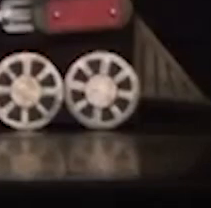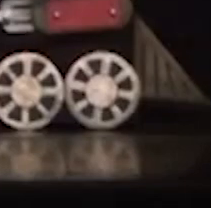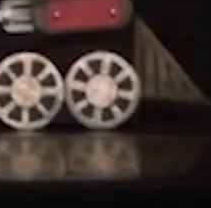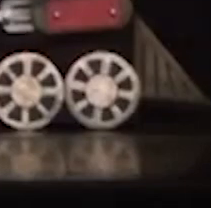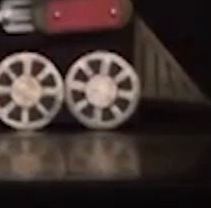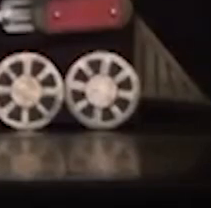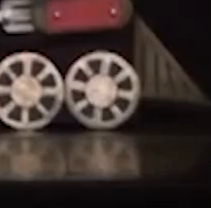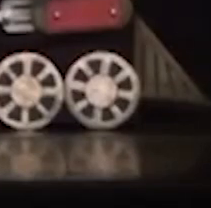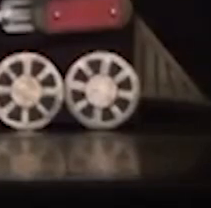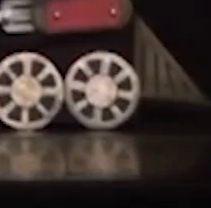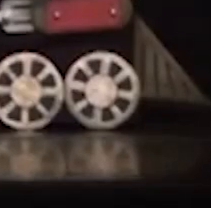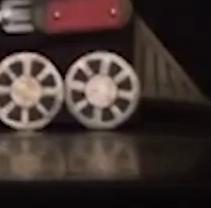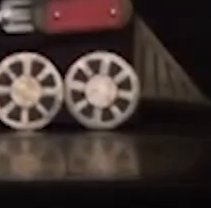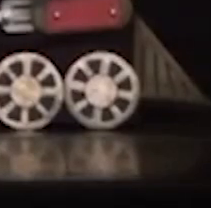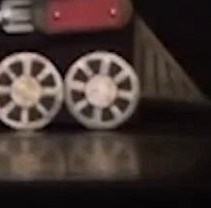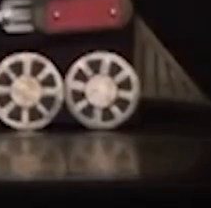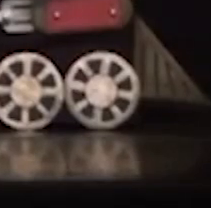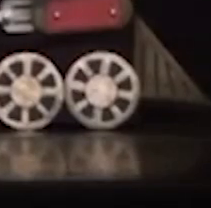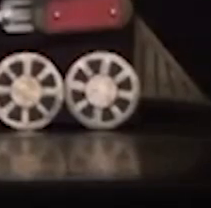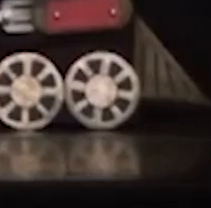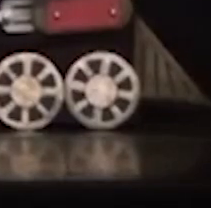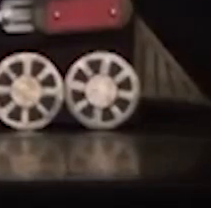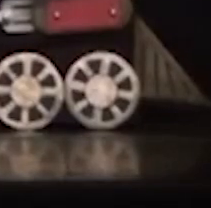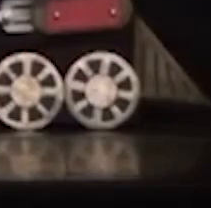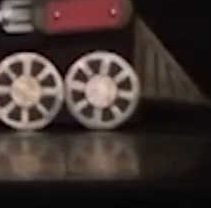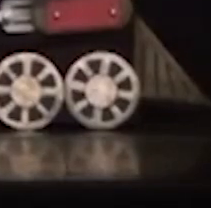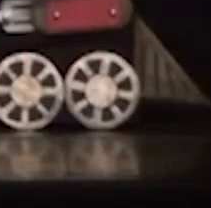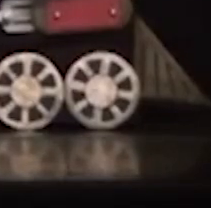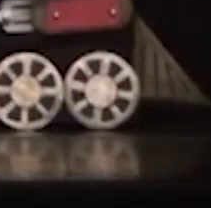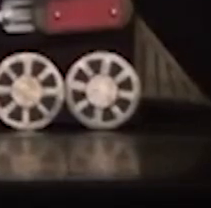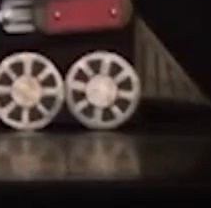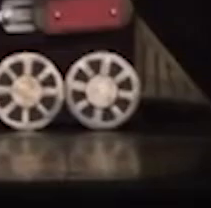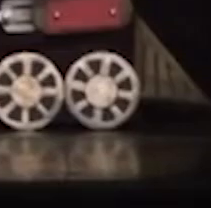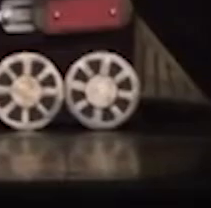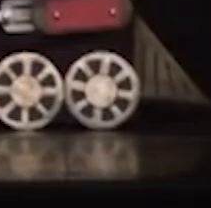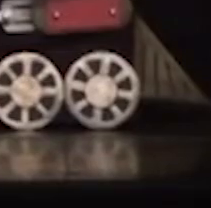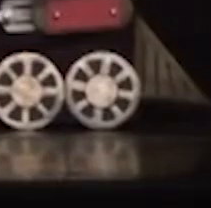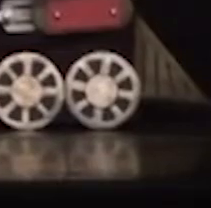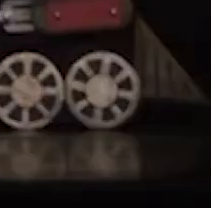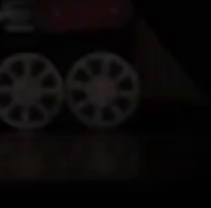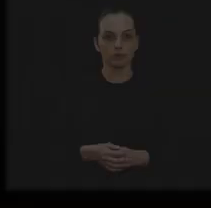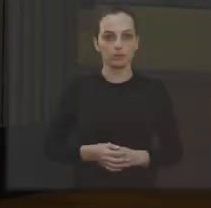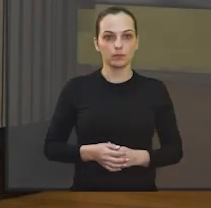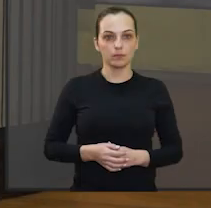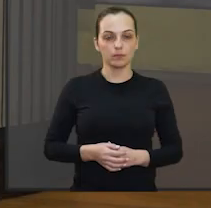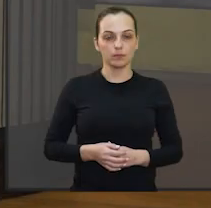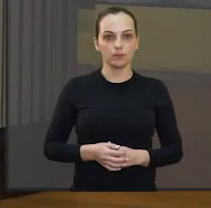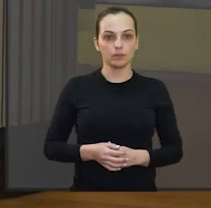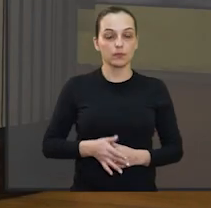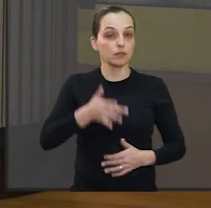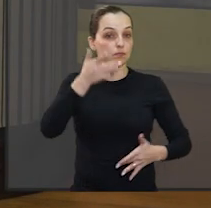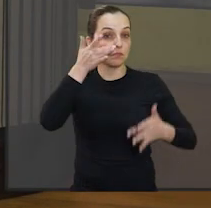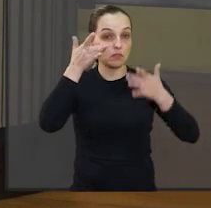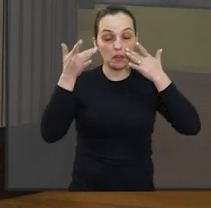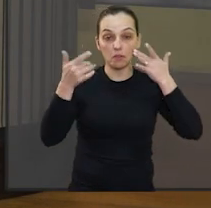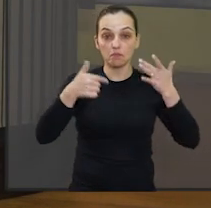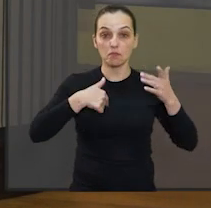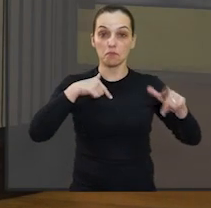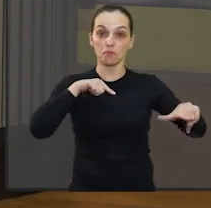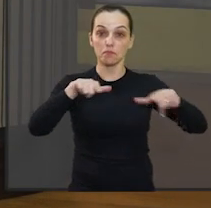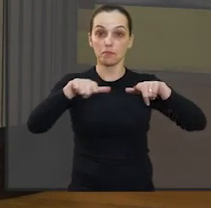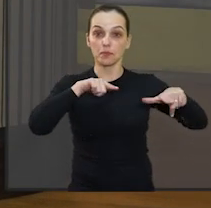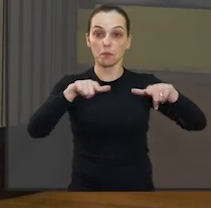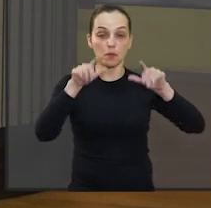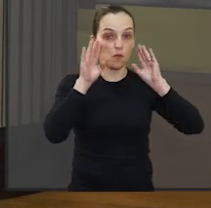o que vale mais não são os sustos, e sim apenas a sua grande diversão. Bom, eu trabalho com